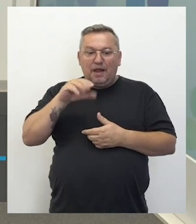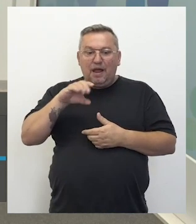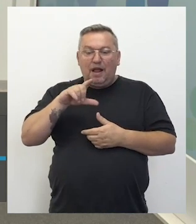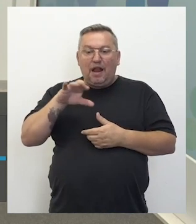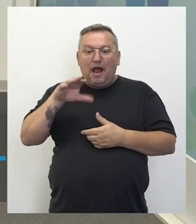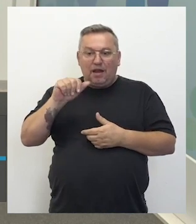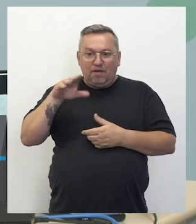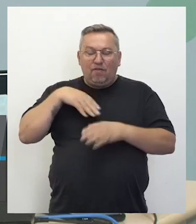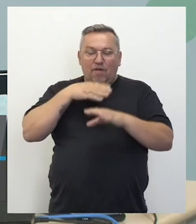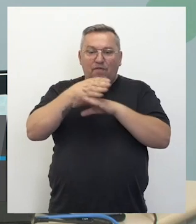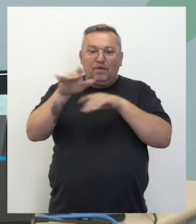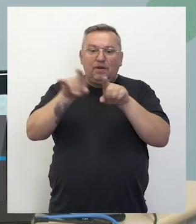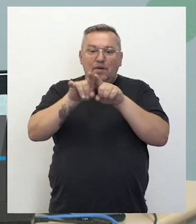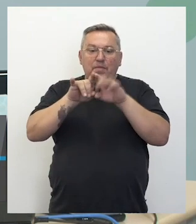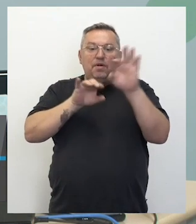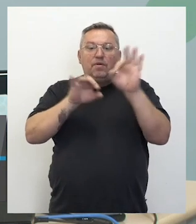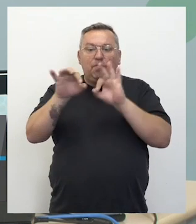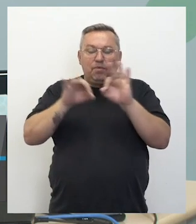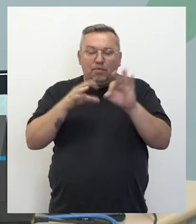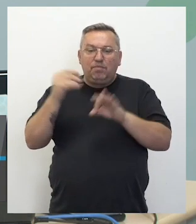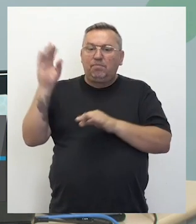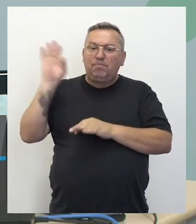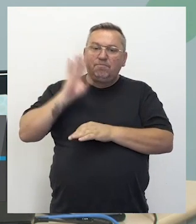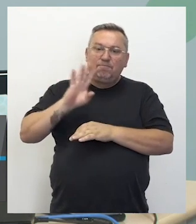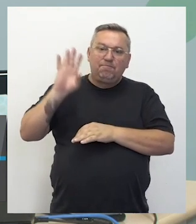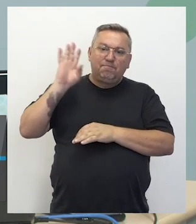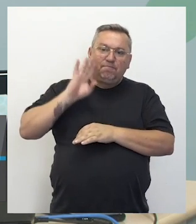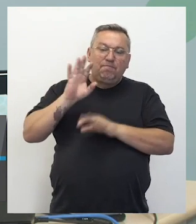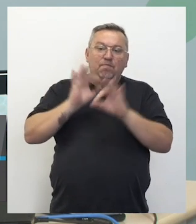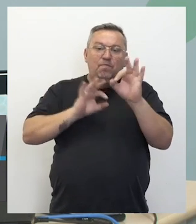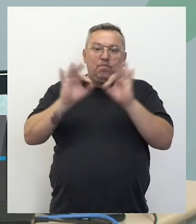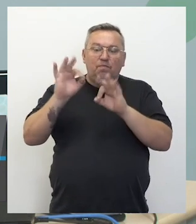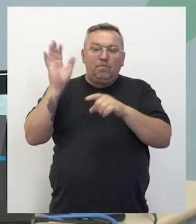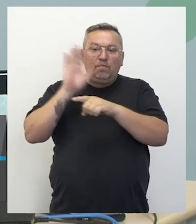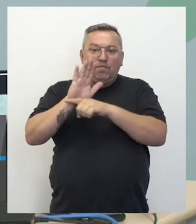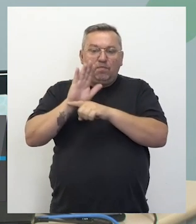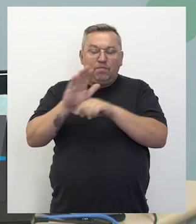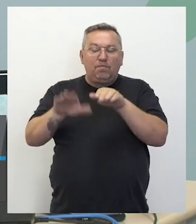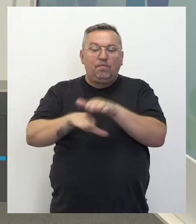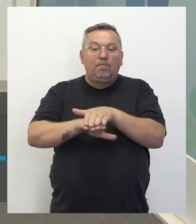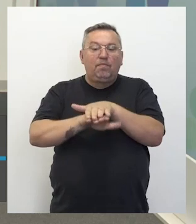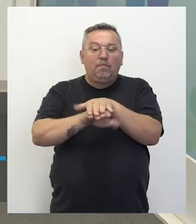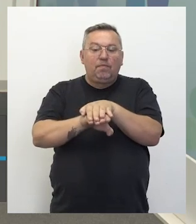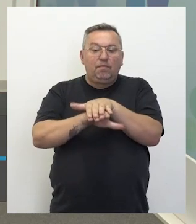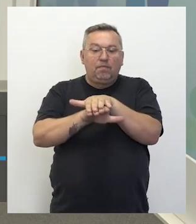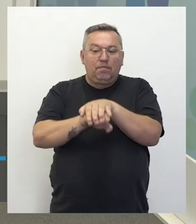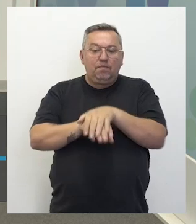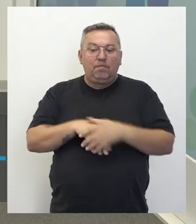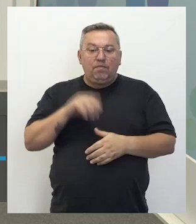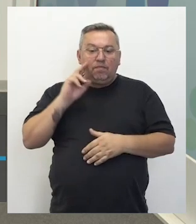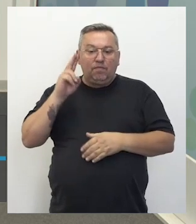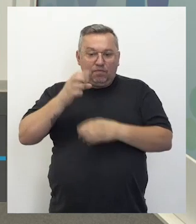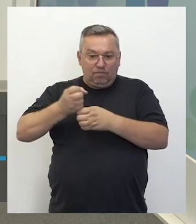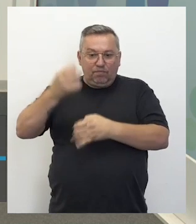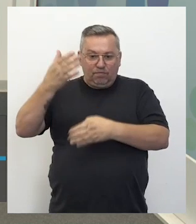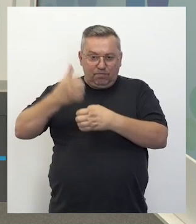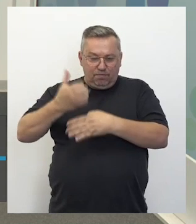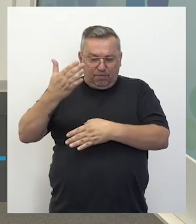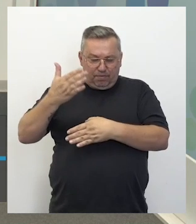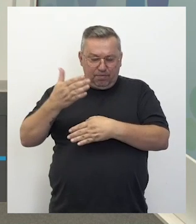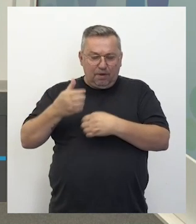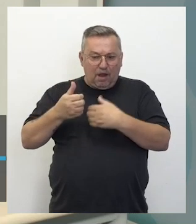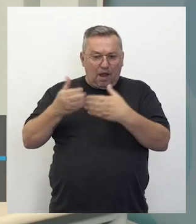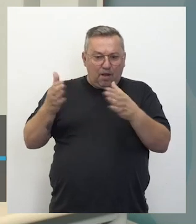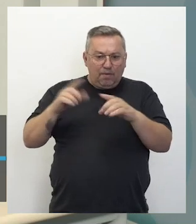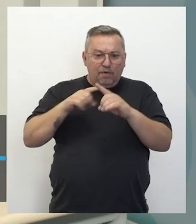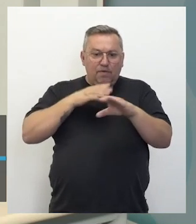que já foi também nesse projeto, que é bem legal, é um projeto que ajuda as tartarugas. Pode abrir o chat, vamos ver se mais alguém foi aí no projeto